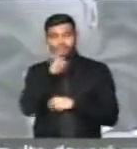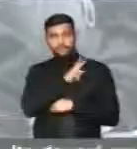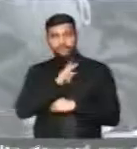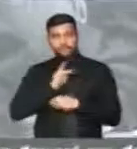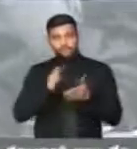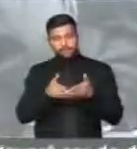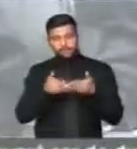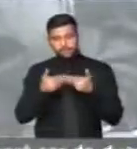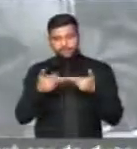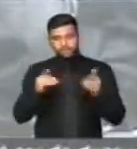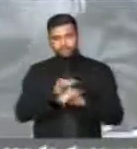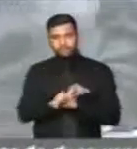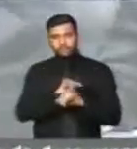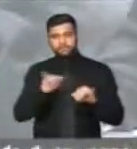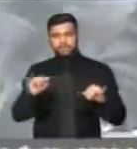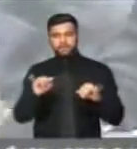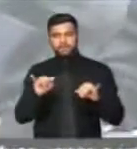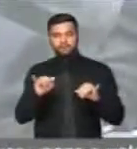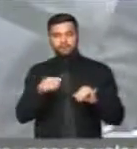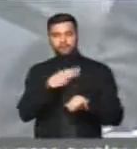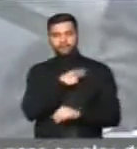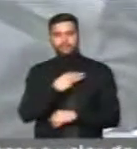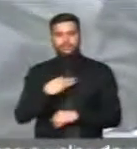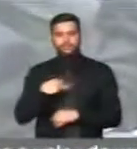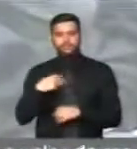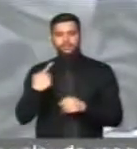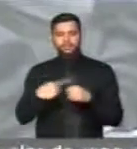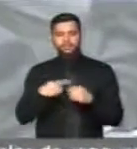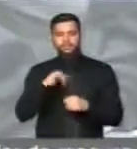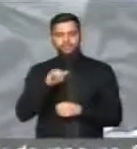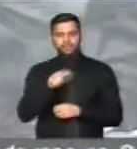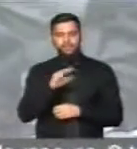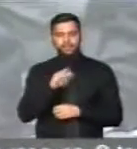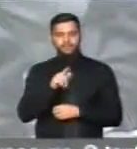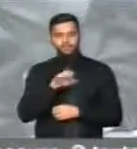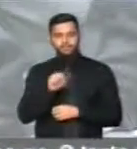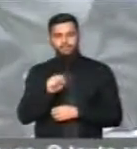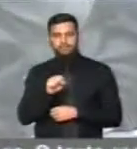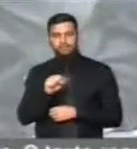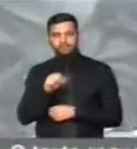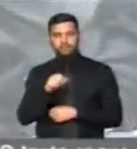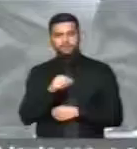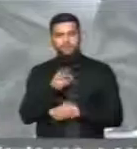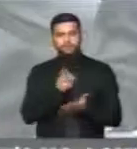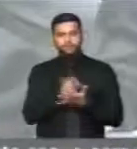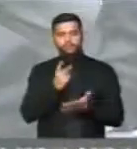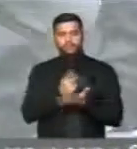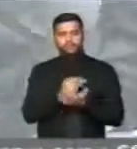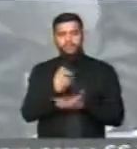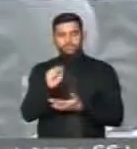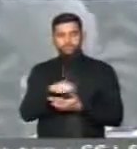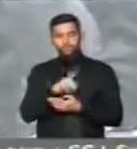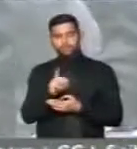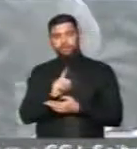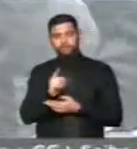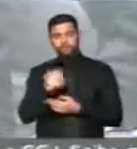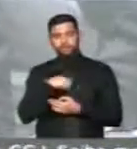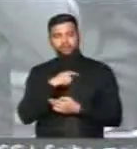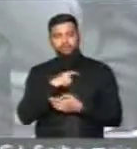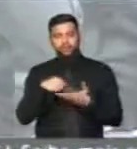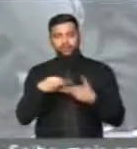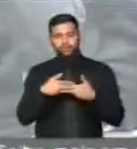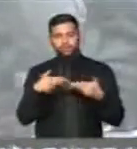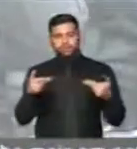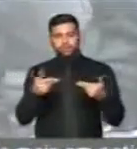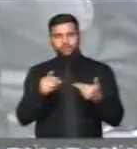pedindo informações ao ministro da cidade, Gilberto Kassab, a respeito da continuidade ou não, e nós tomaremos outras